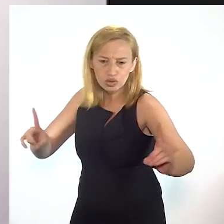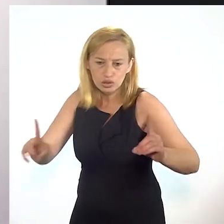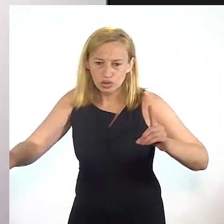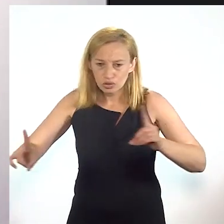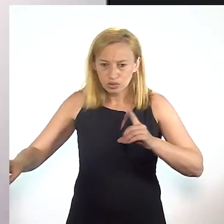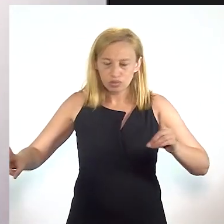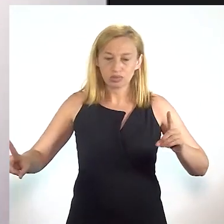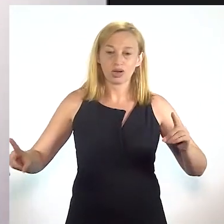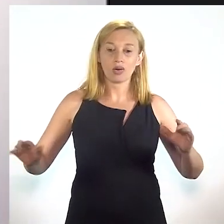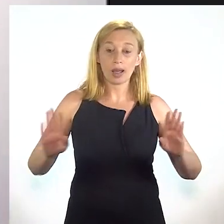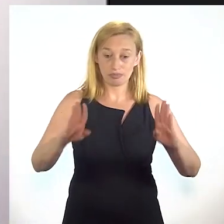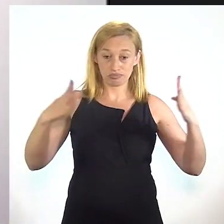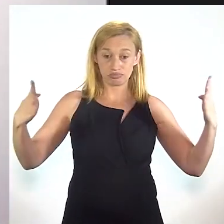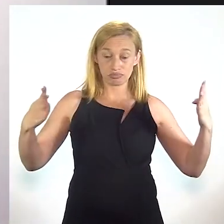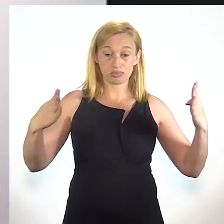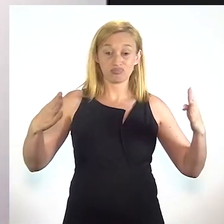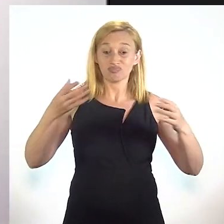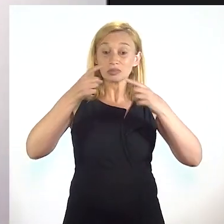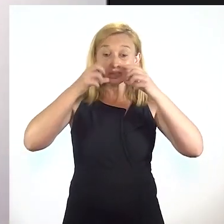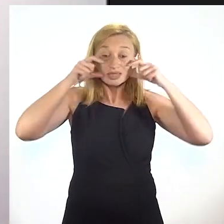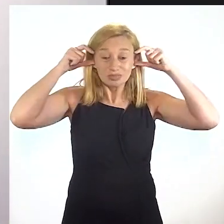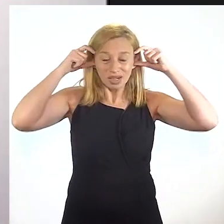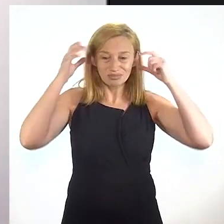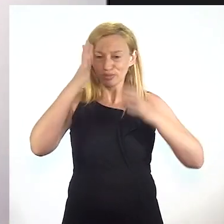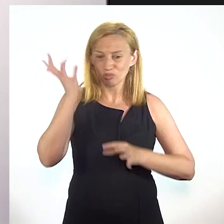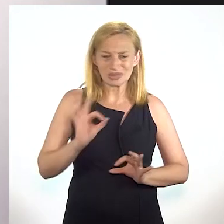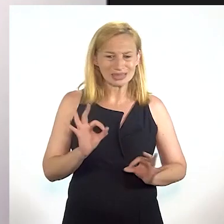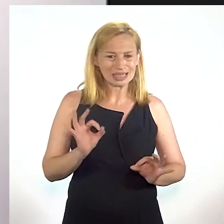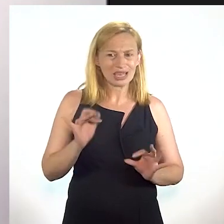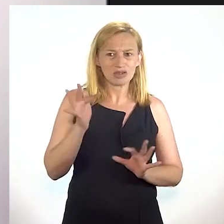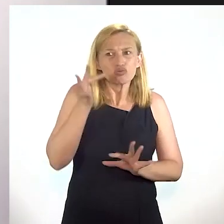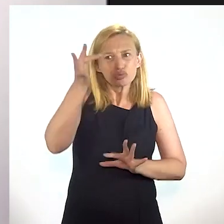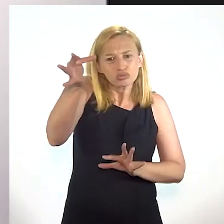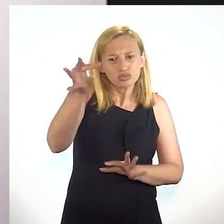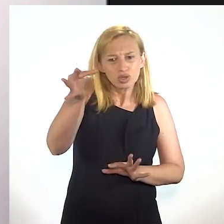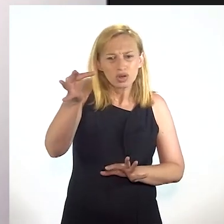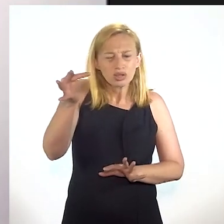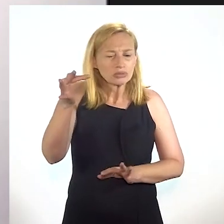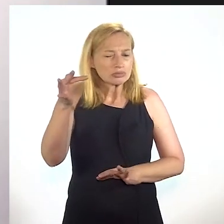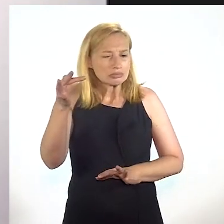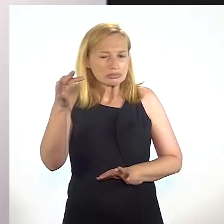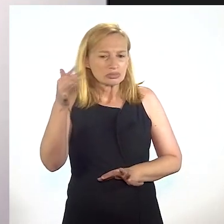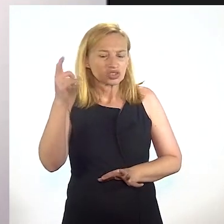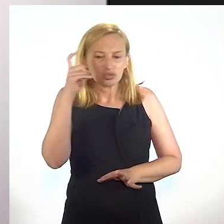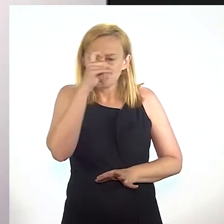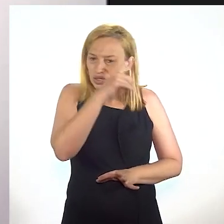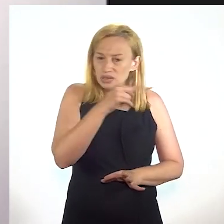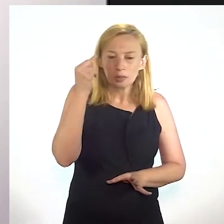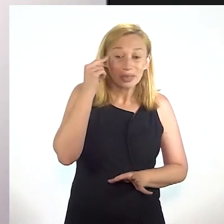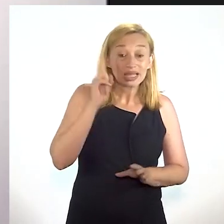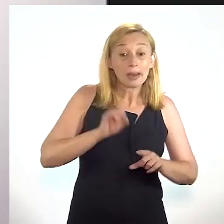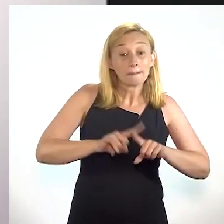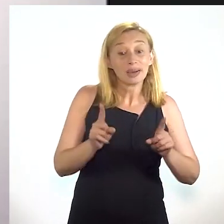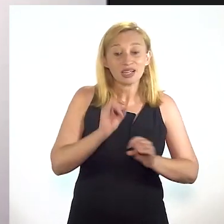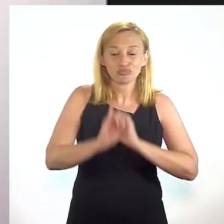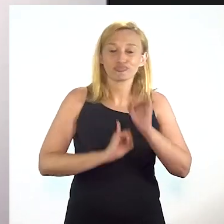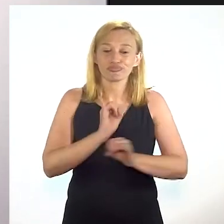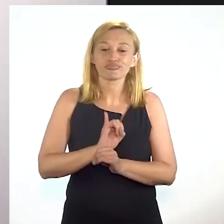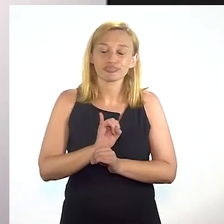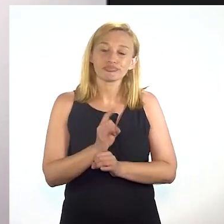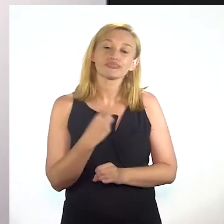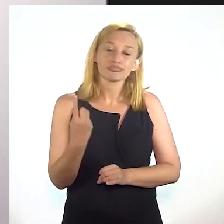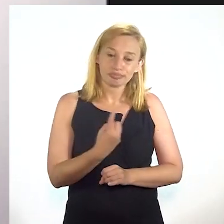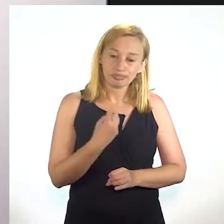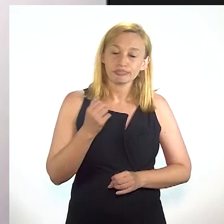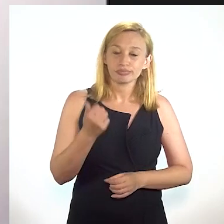pessoas, mantendo distância, local aberto, de máscara. Não é muito certo, eu não sei ainda, o futuro é muito incerto, mas